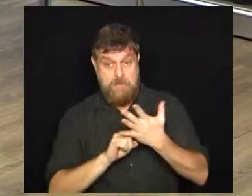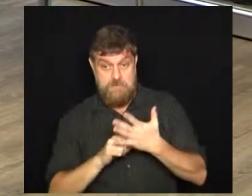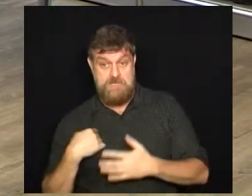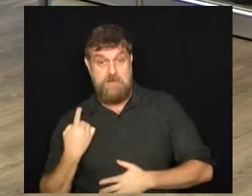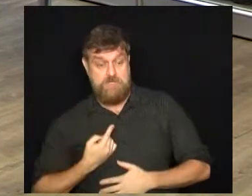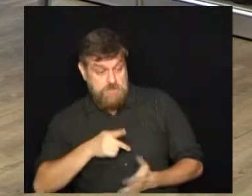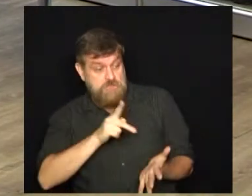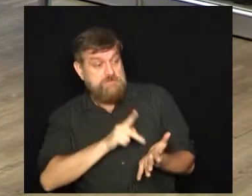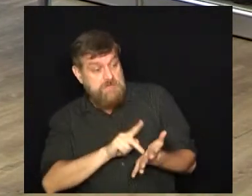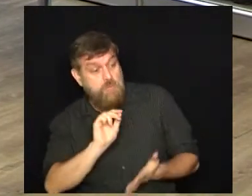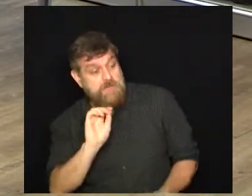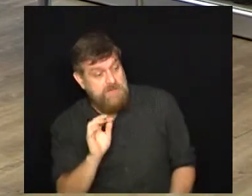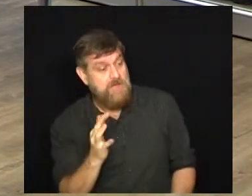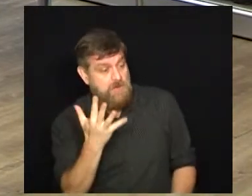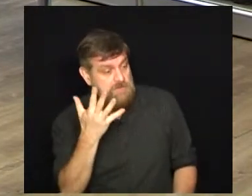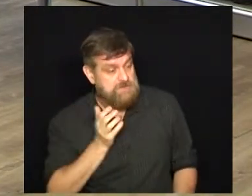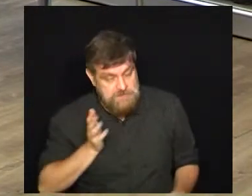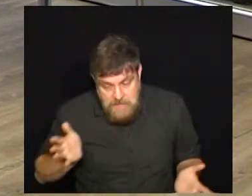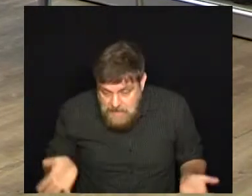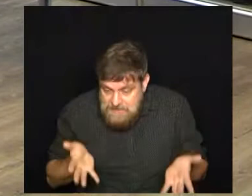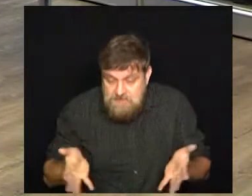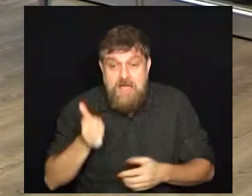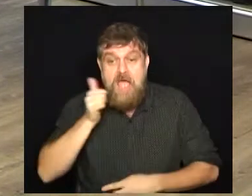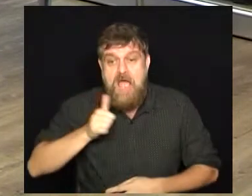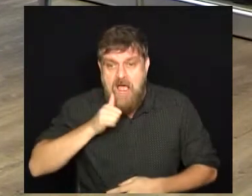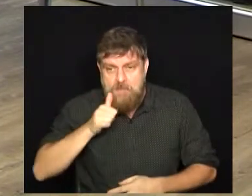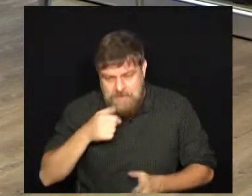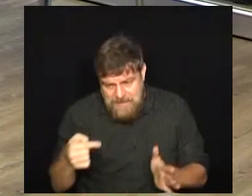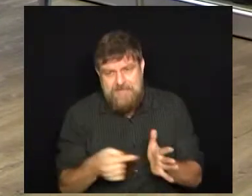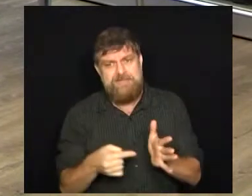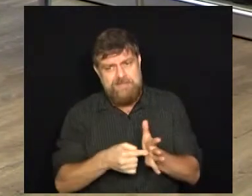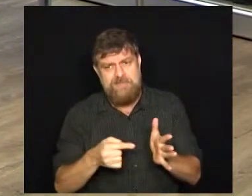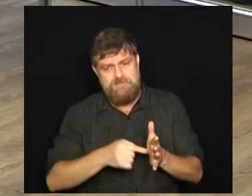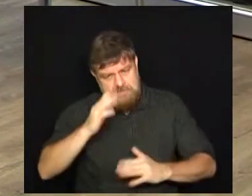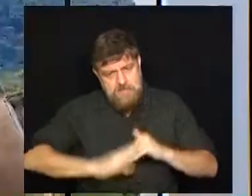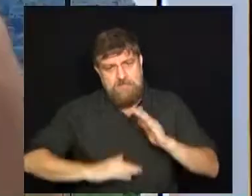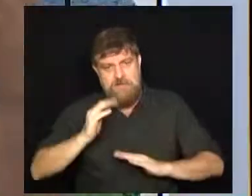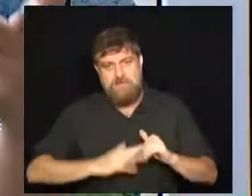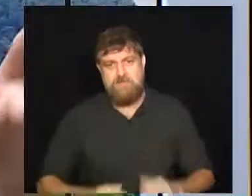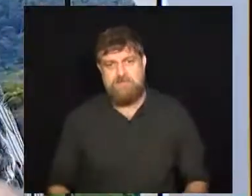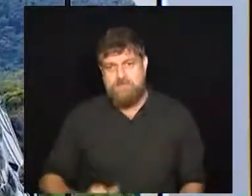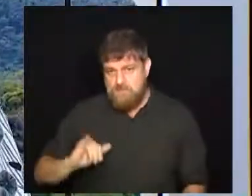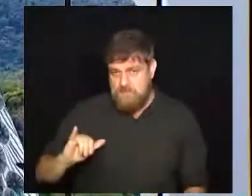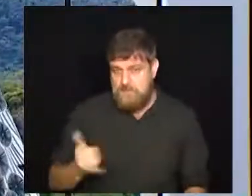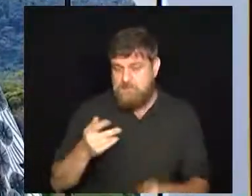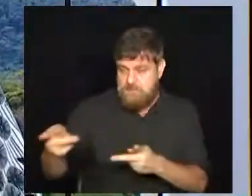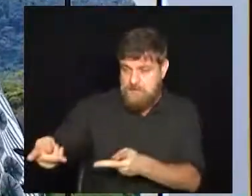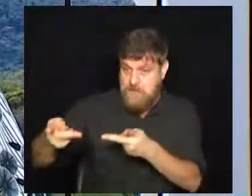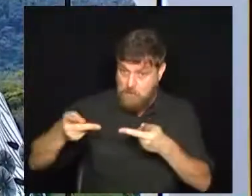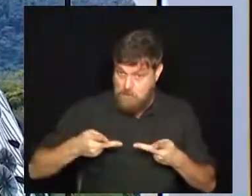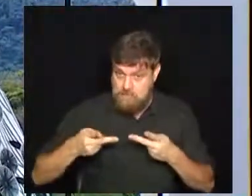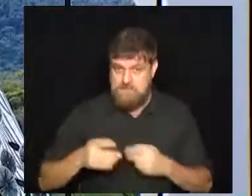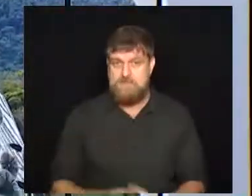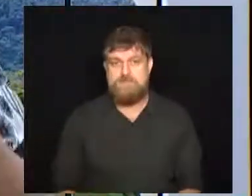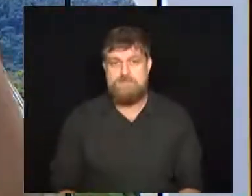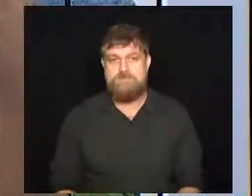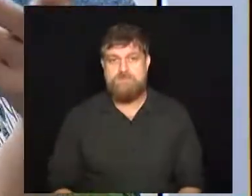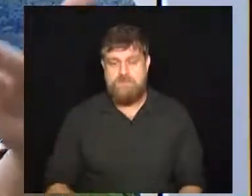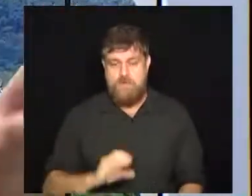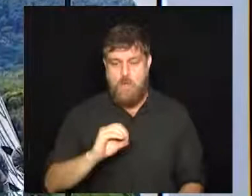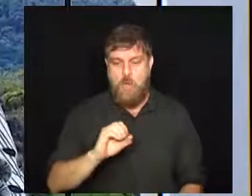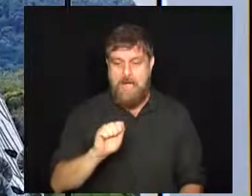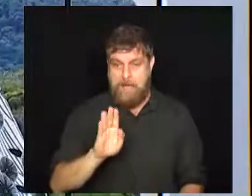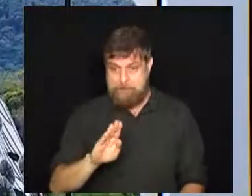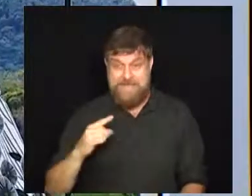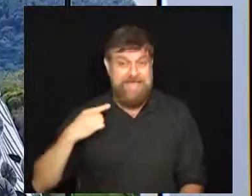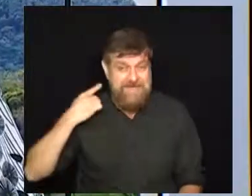está acontecendo e incentivar as mulheres que façam, né, a denúncia. E aproveitando para fazer um convite, que a OAB esse